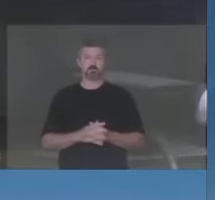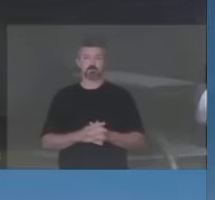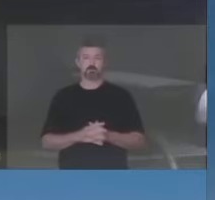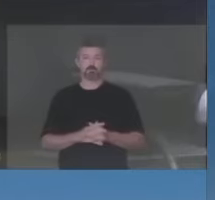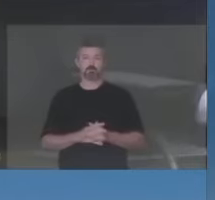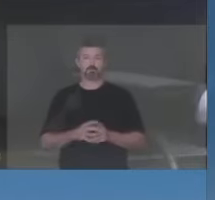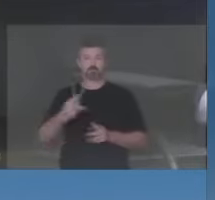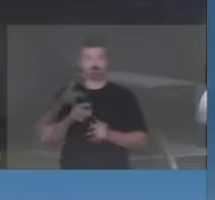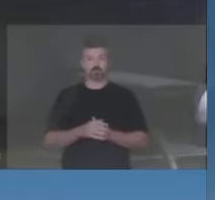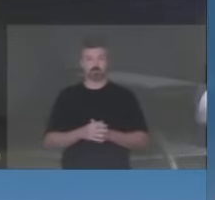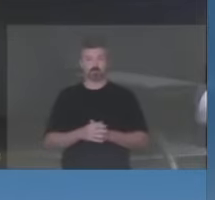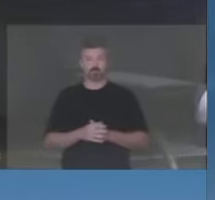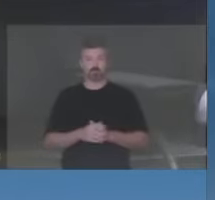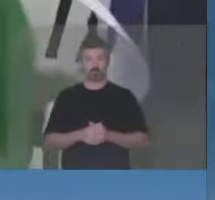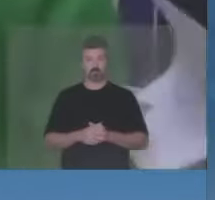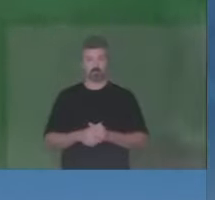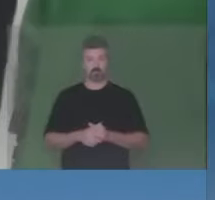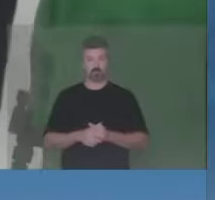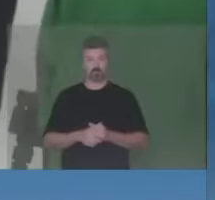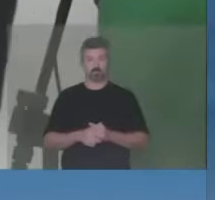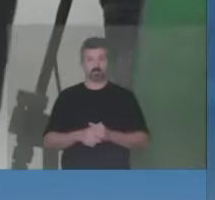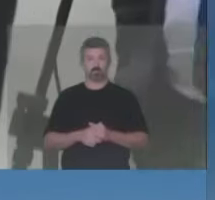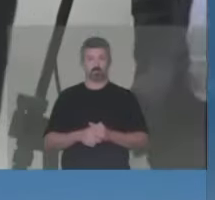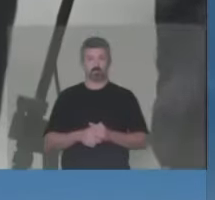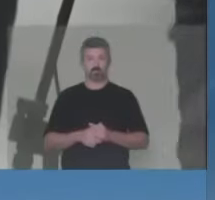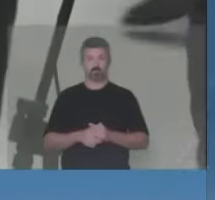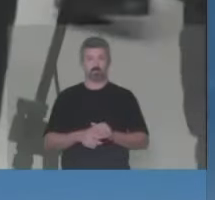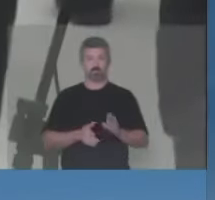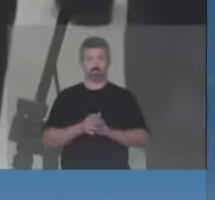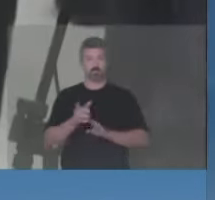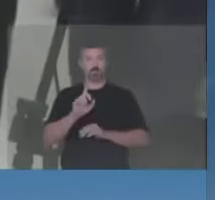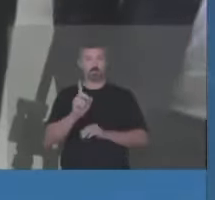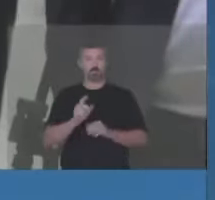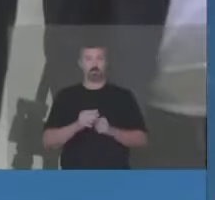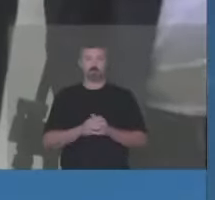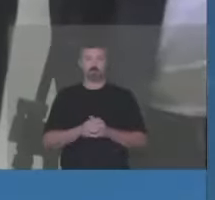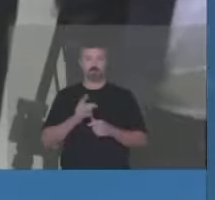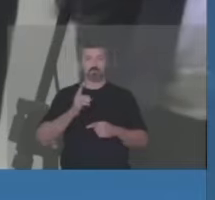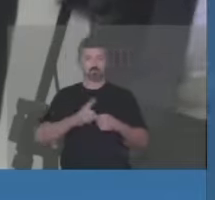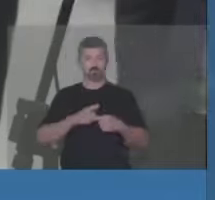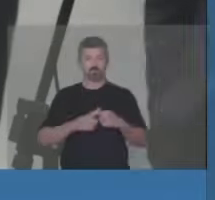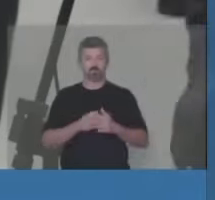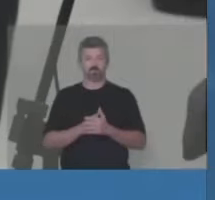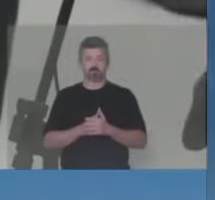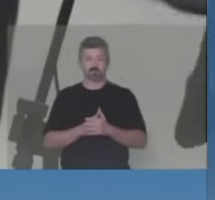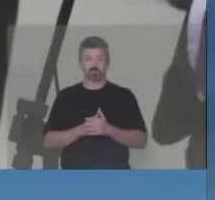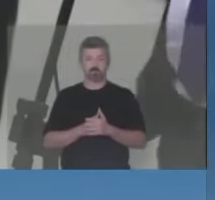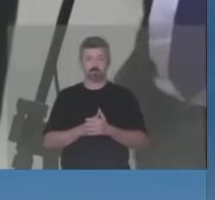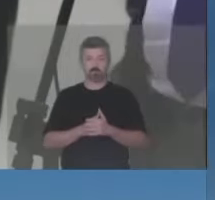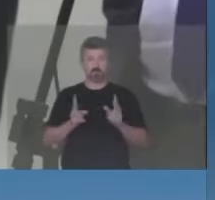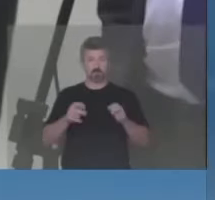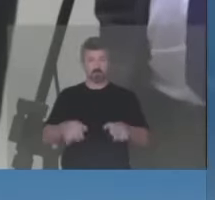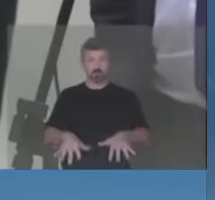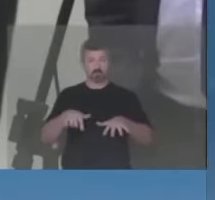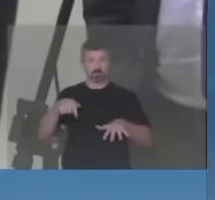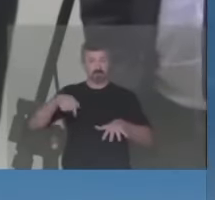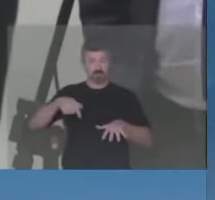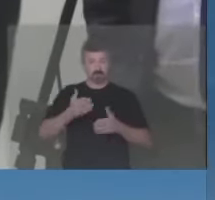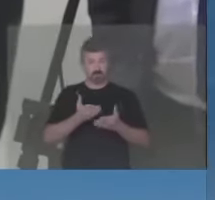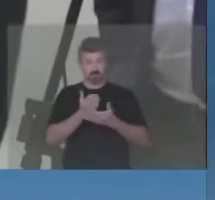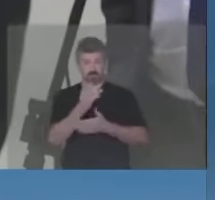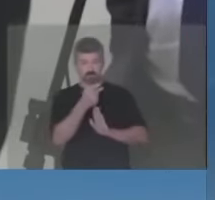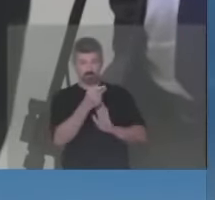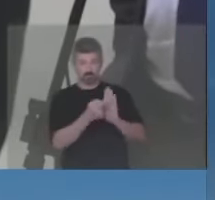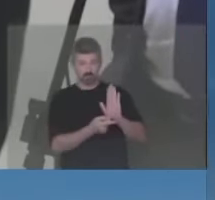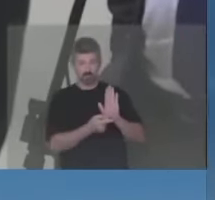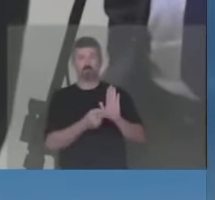Federação PT-PCdoB-PV? A Federação PT-PCdoB-PV orienta não. Uma vez que esse mesmo plenário aqui aprova um